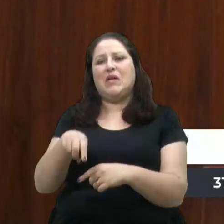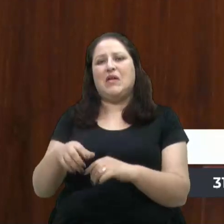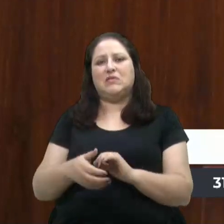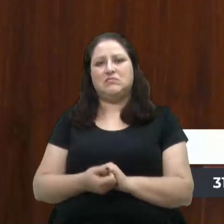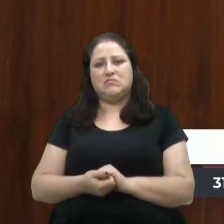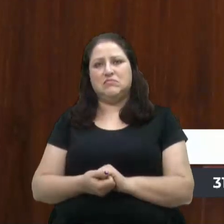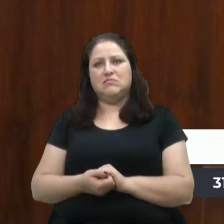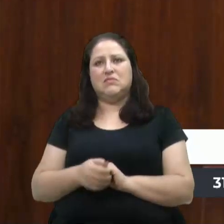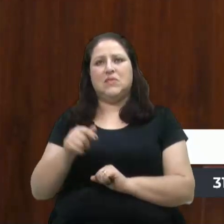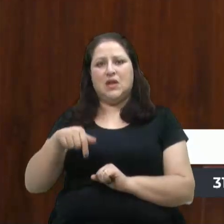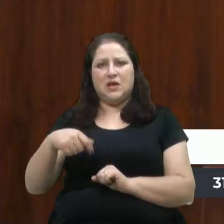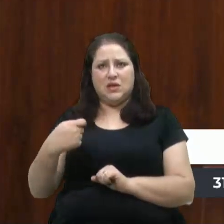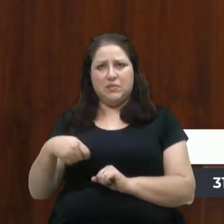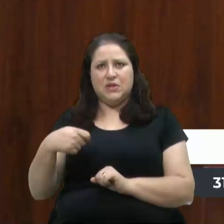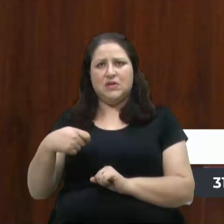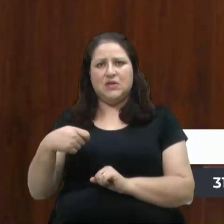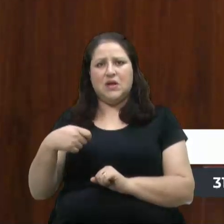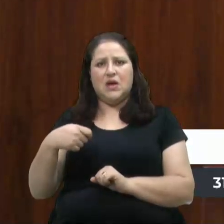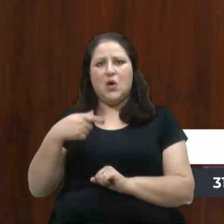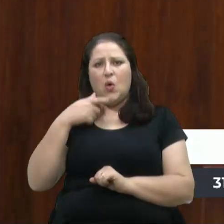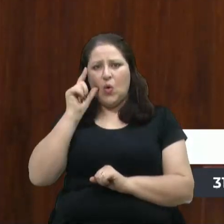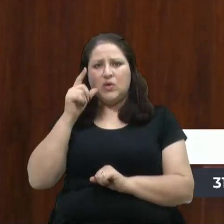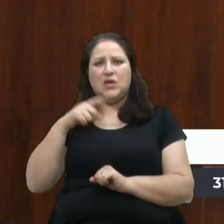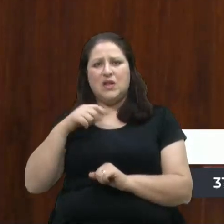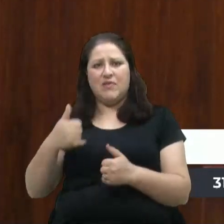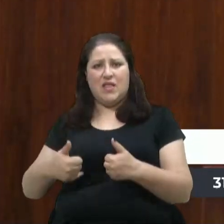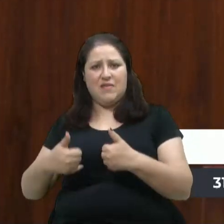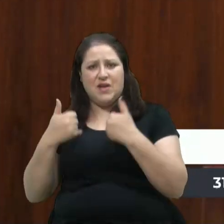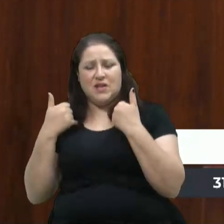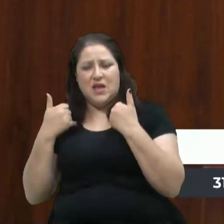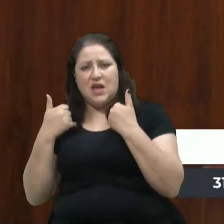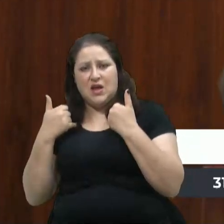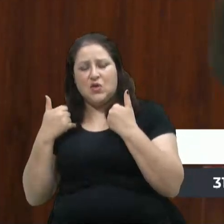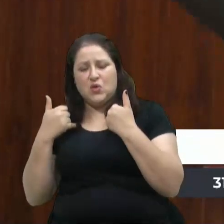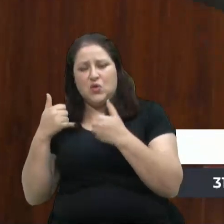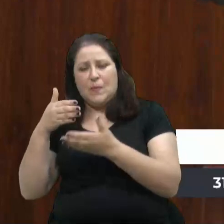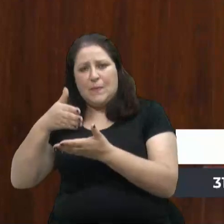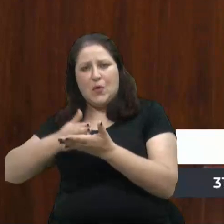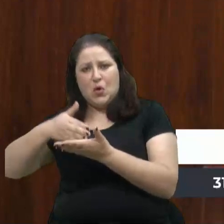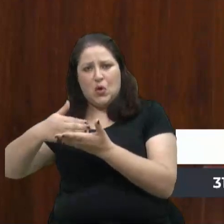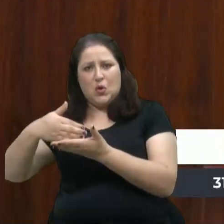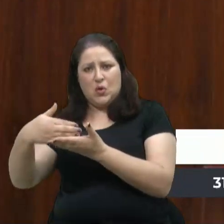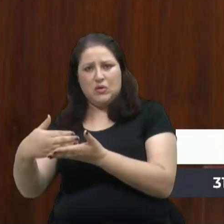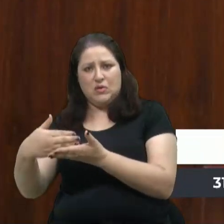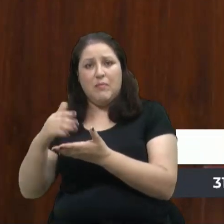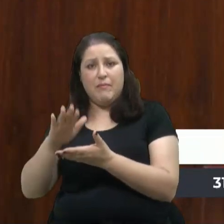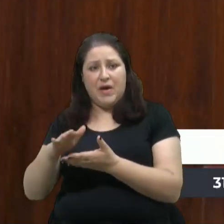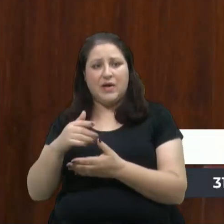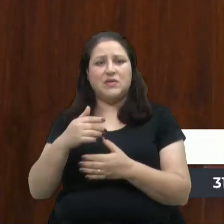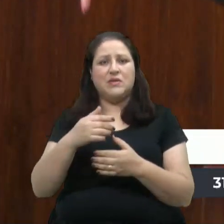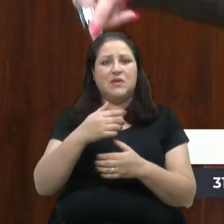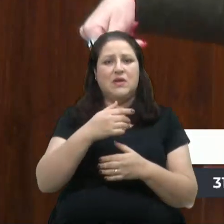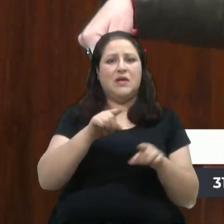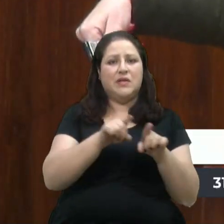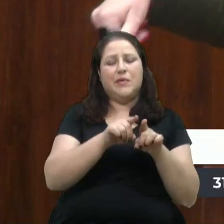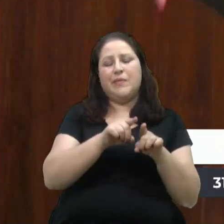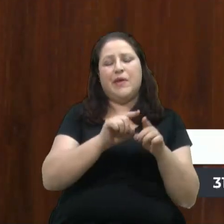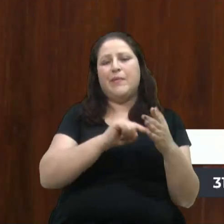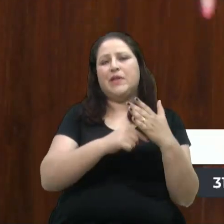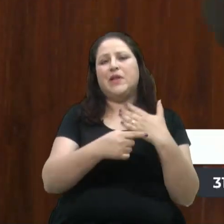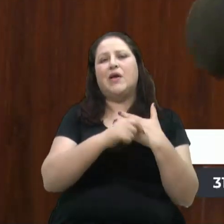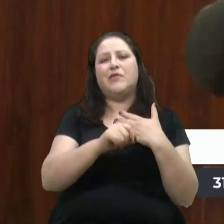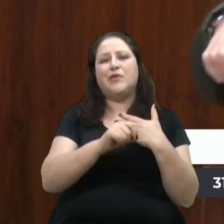todos os dias Ontem teve torta mas nós temos que comemorar um ano que era para ter uma faixa de segurança lá num bairro agora dia